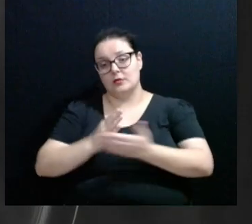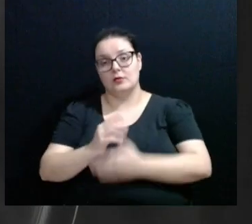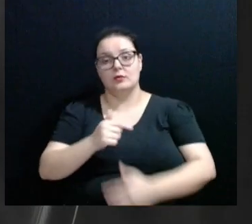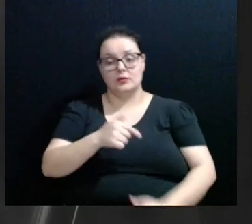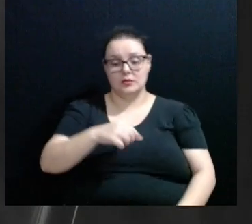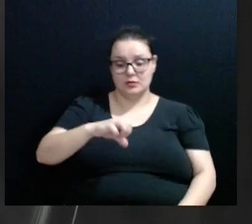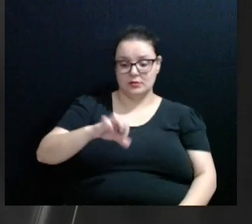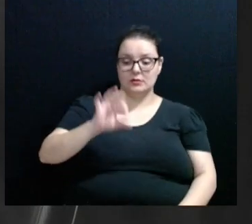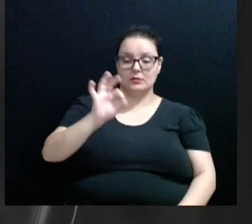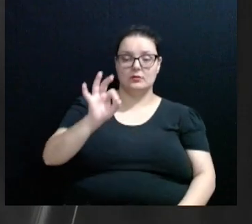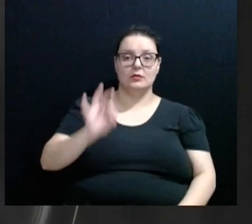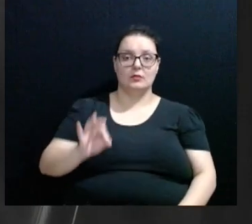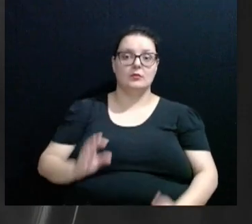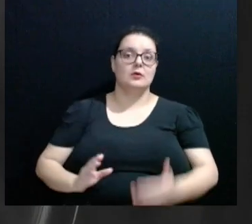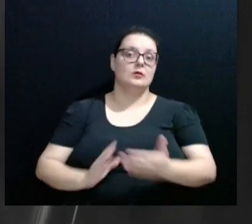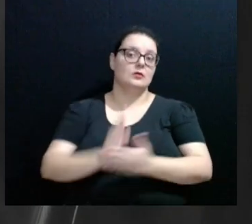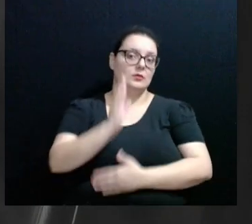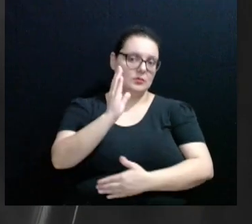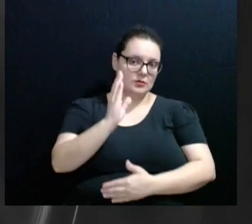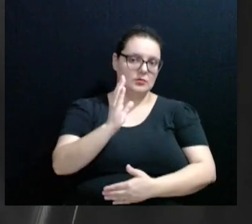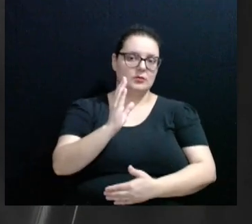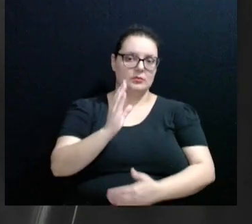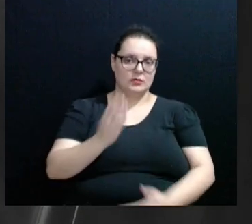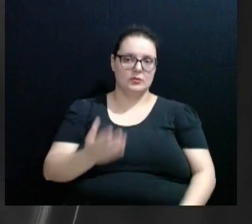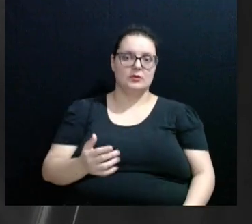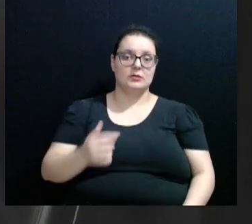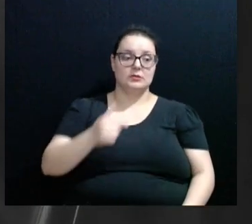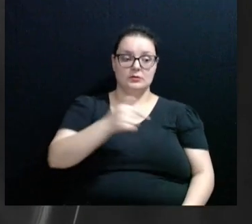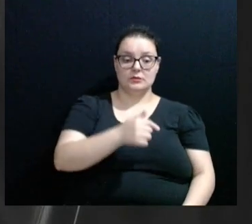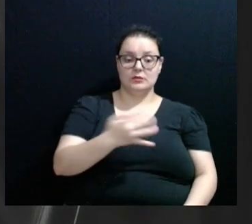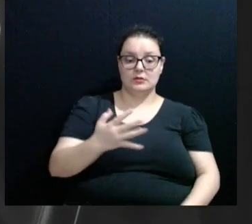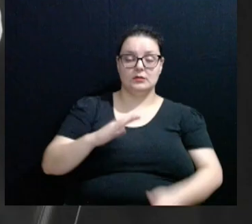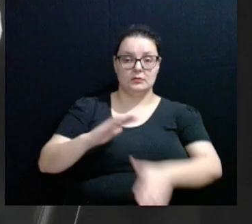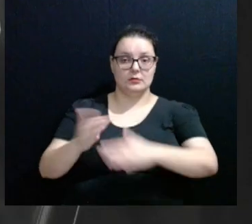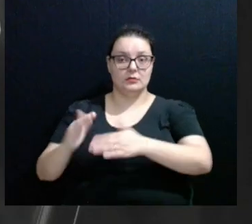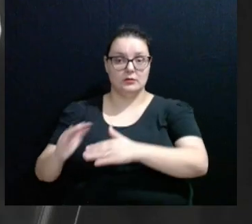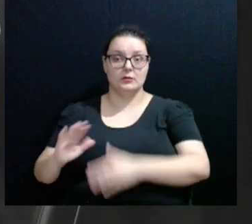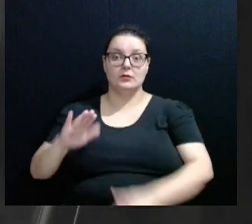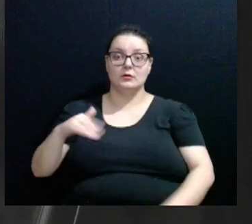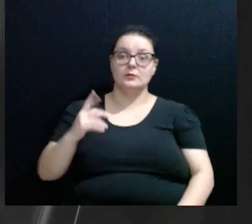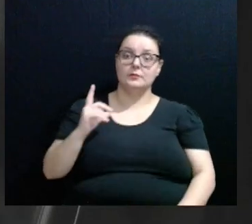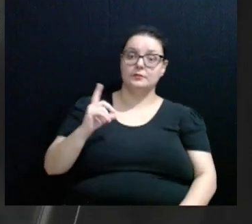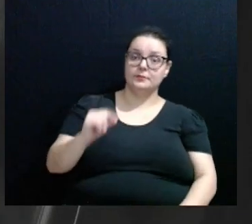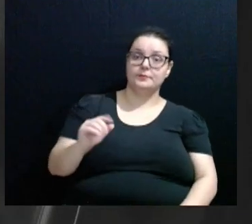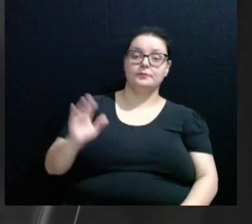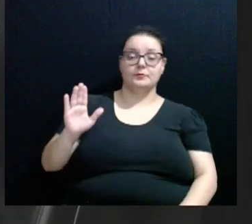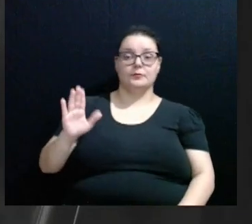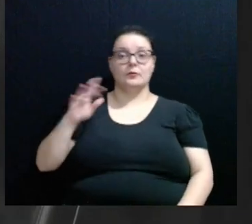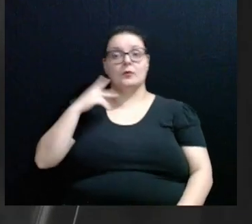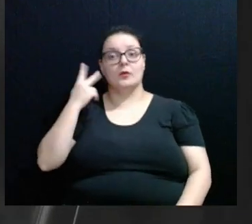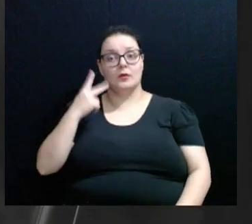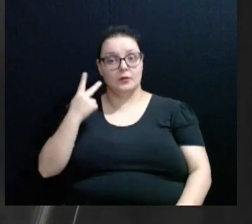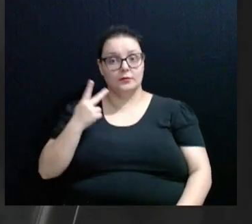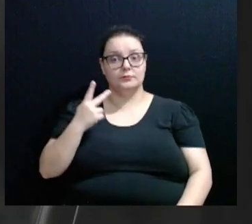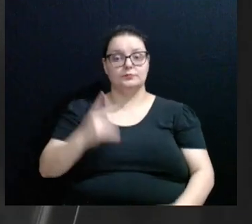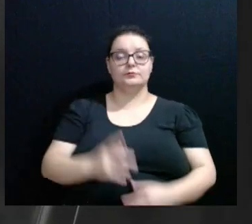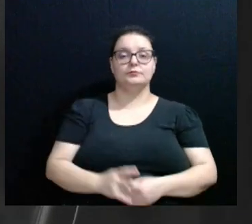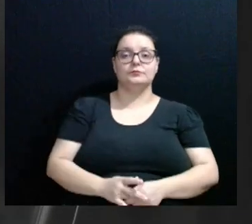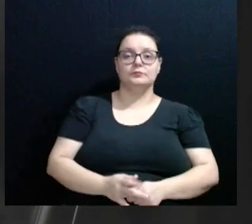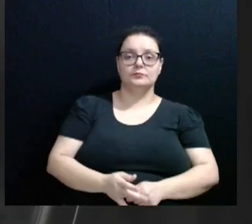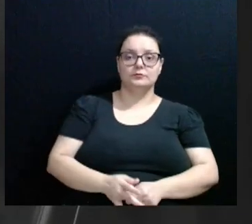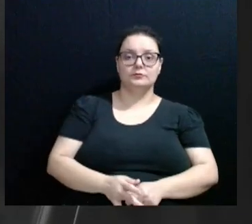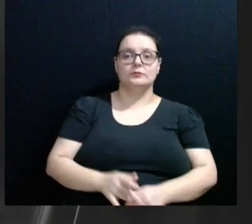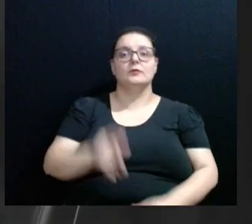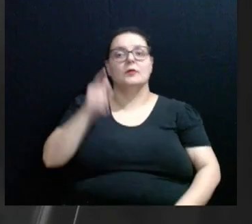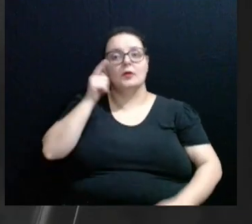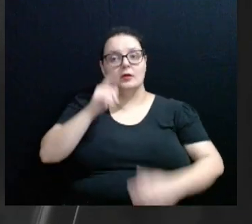79% de aprovação. Eu falo que o Barão Geraldo são 74 bairros. E daí, quando a gente saiu candidato a vereador, a gente conseguiu construir